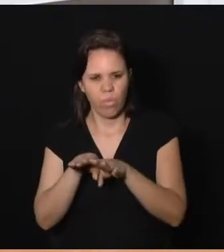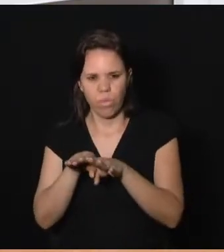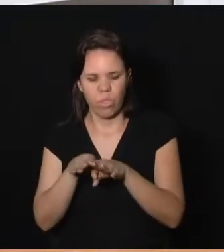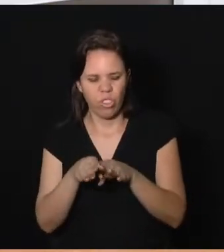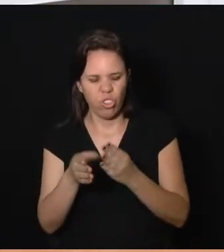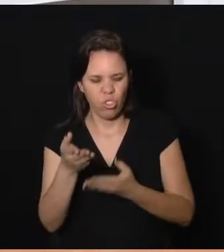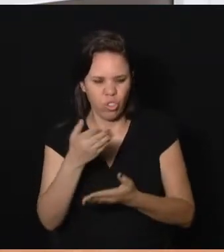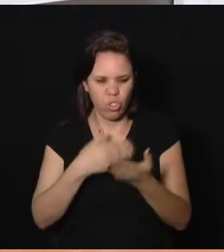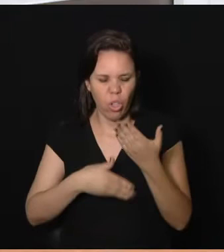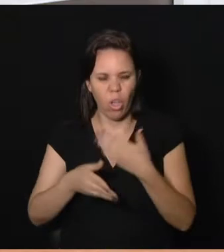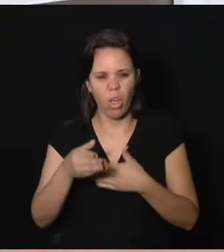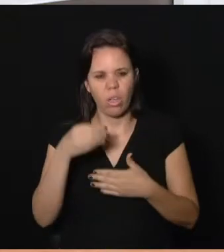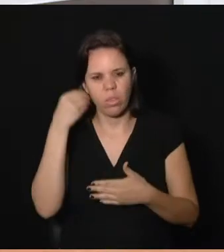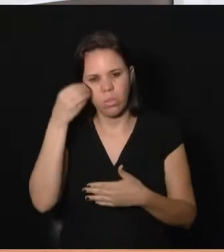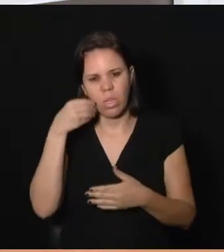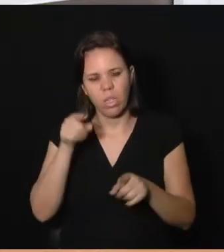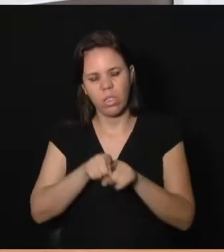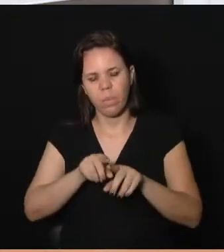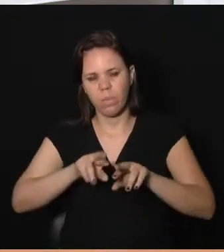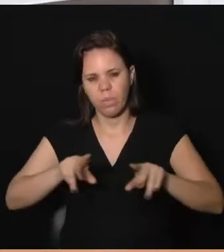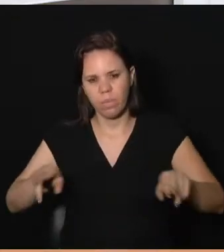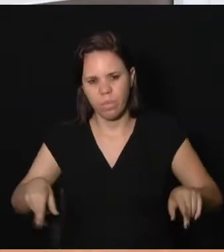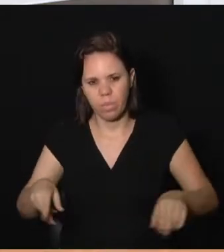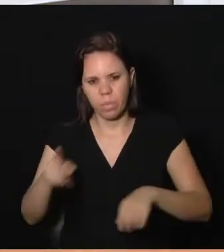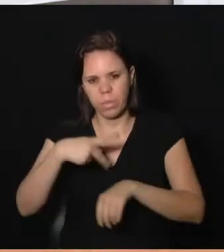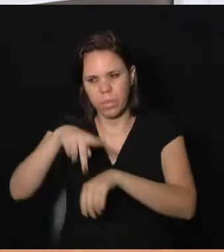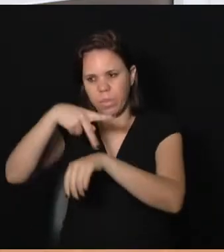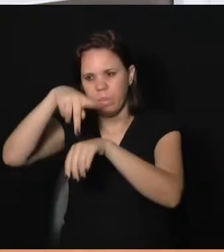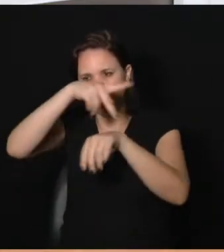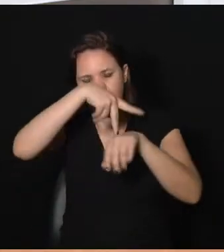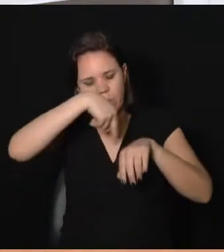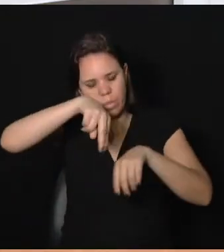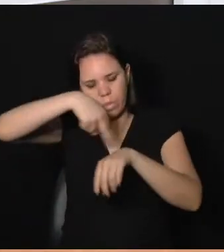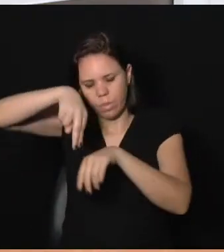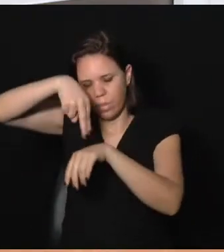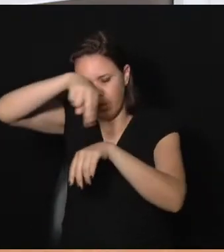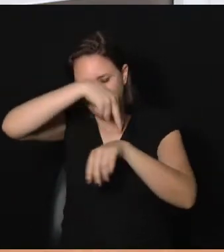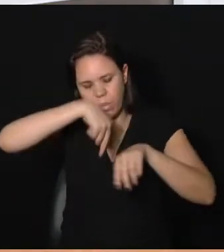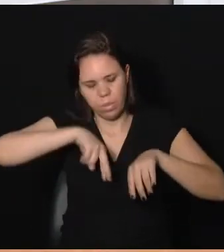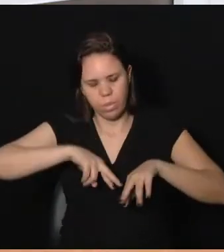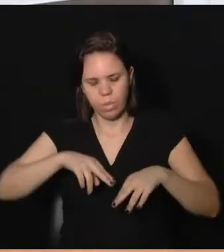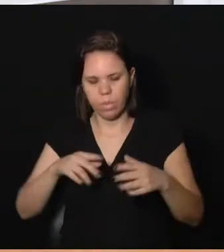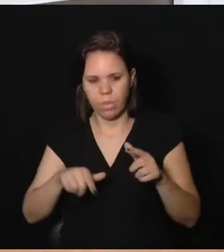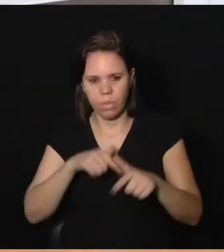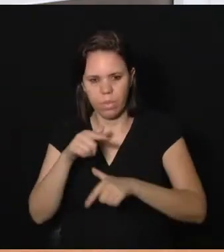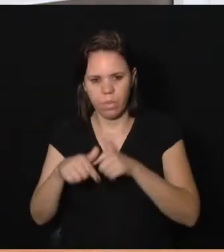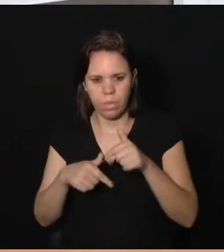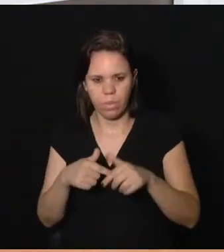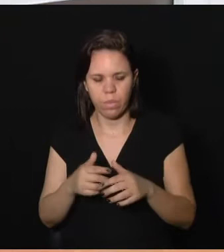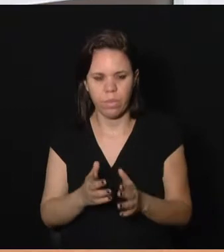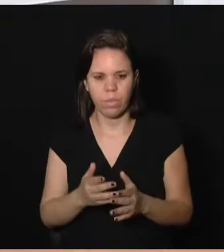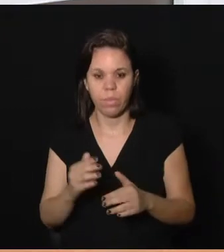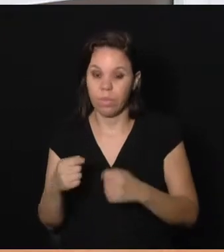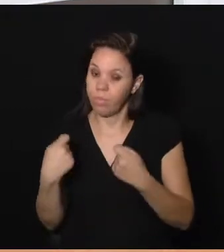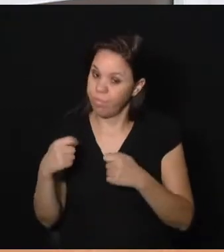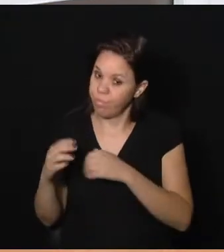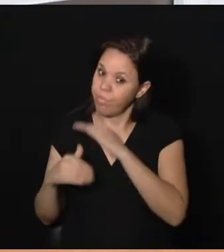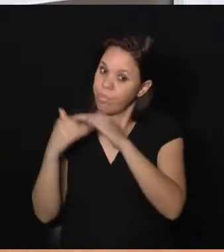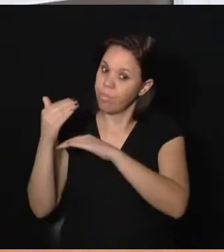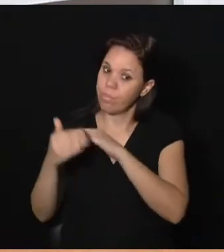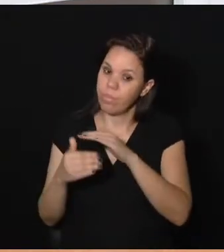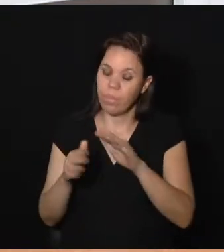troca e fluxo de comércio com várias nações e vários players. Então, a gente tem que avançar um pouco nisso, sair